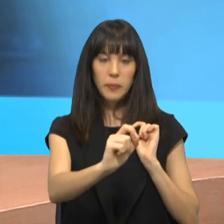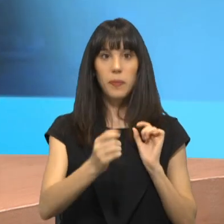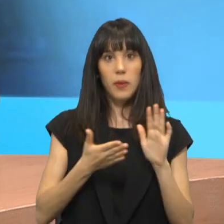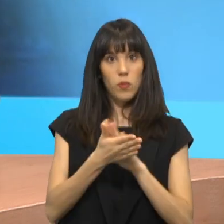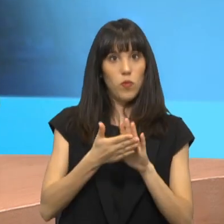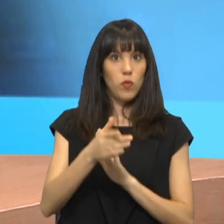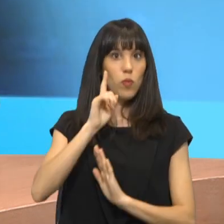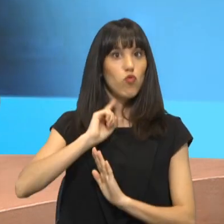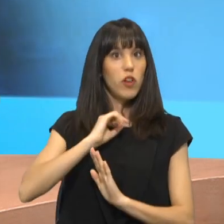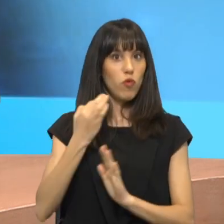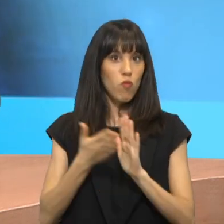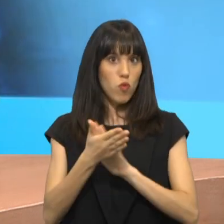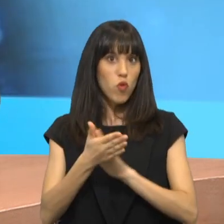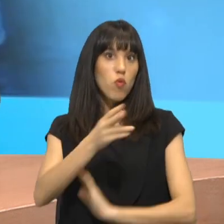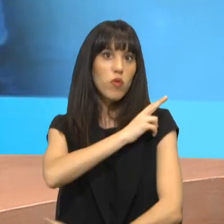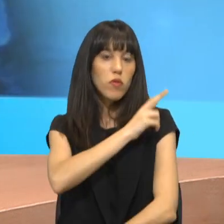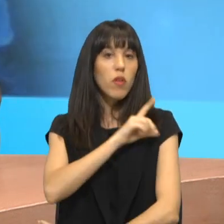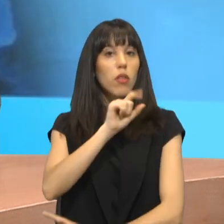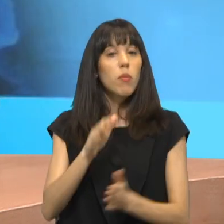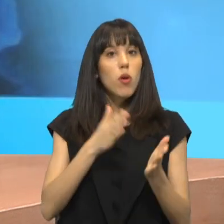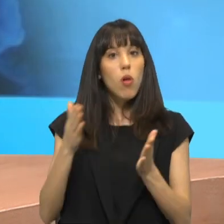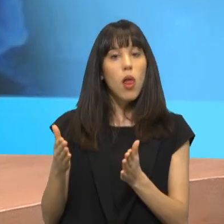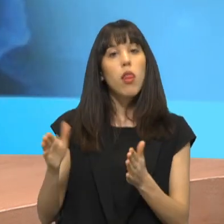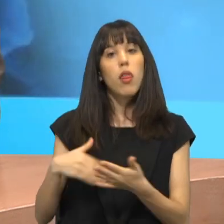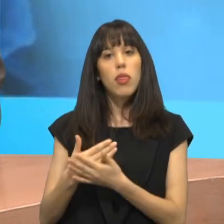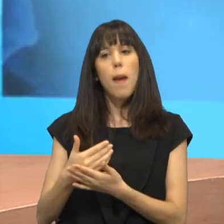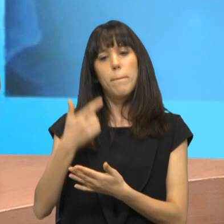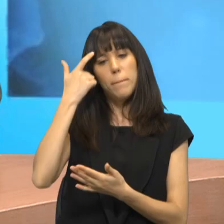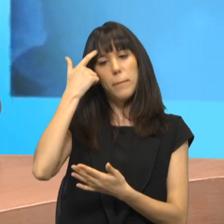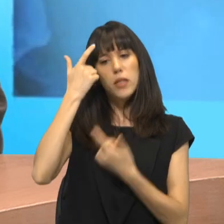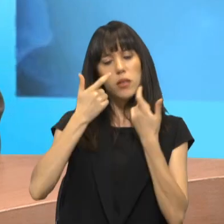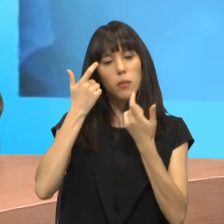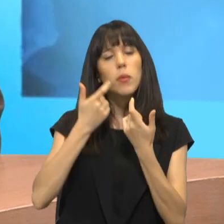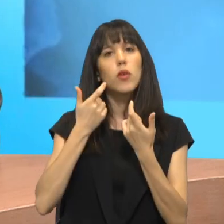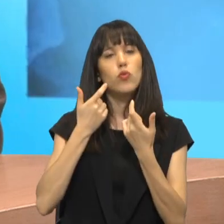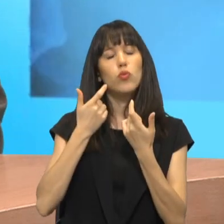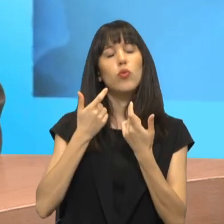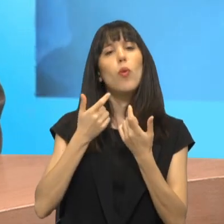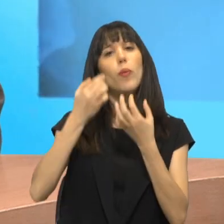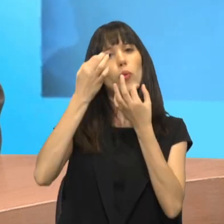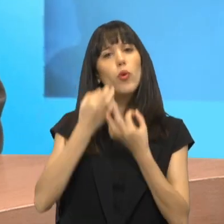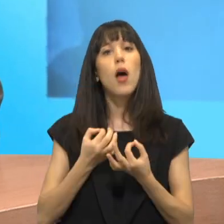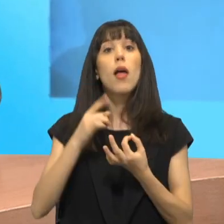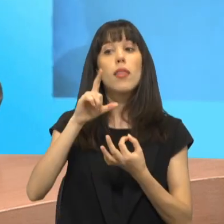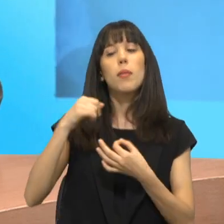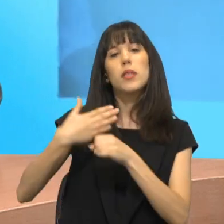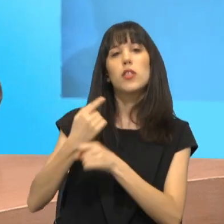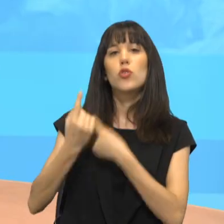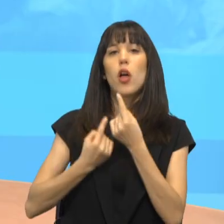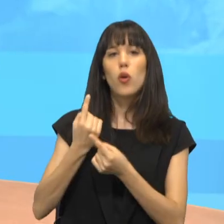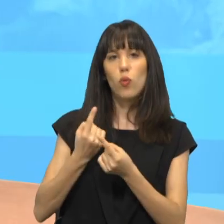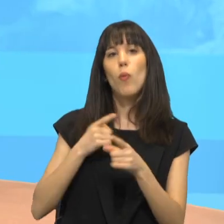possibilidade de um distanciamento crítico, de uma resistência moral, e depois, para alguns setores, de uma oposição política. E de uma